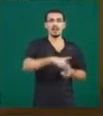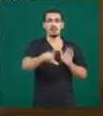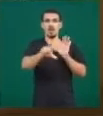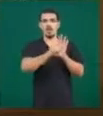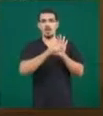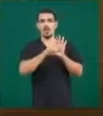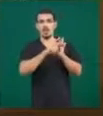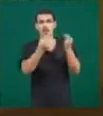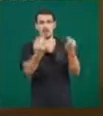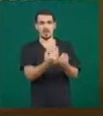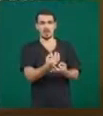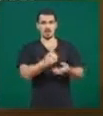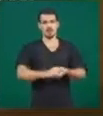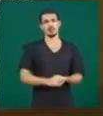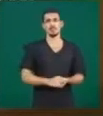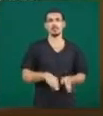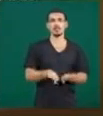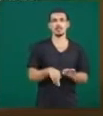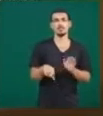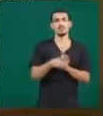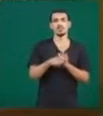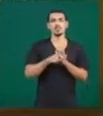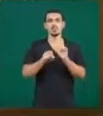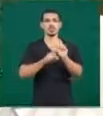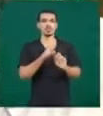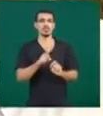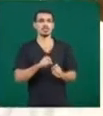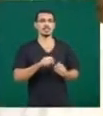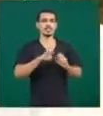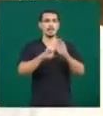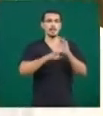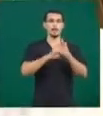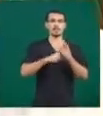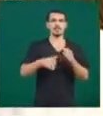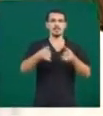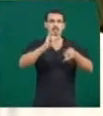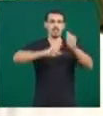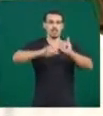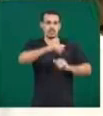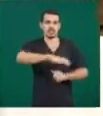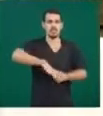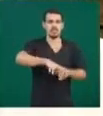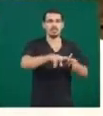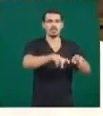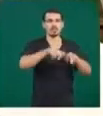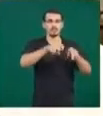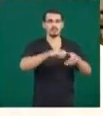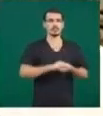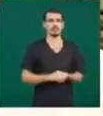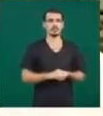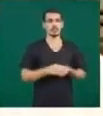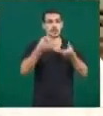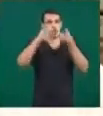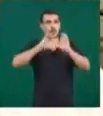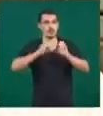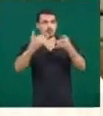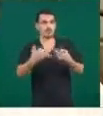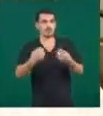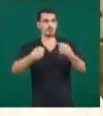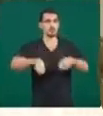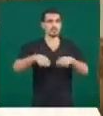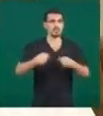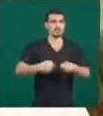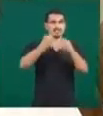dos Distribuidores de Insumos Agrícolas do Cerrado. O coordenador explica que é importante esclarecer aos produtores